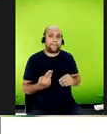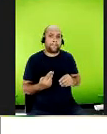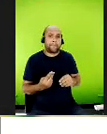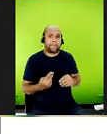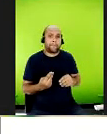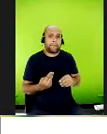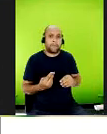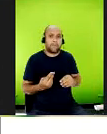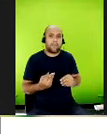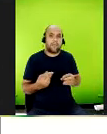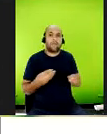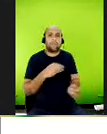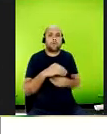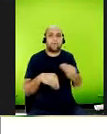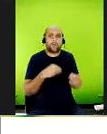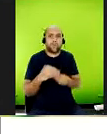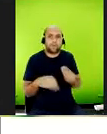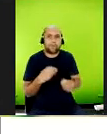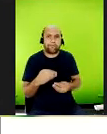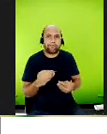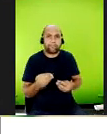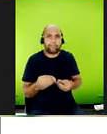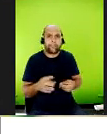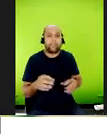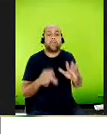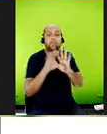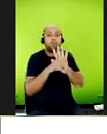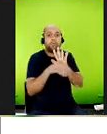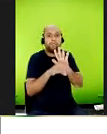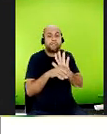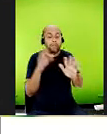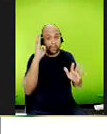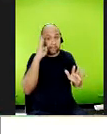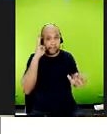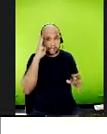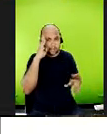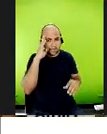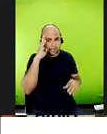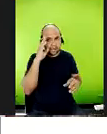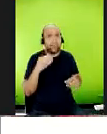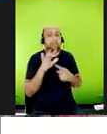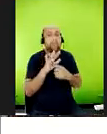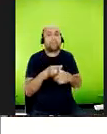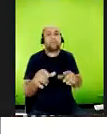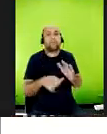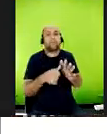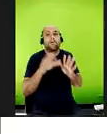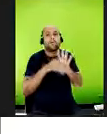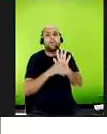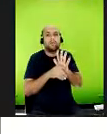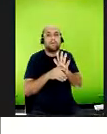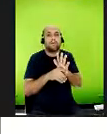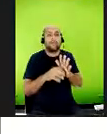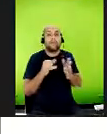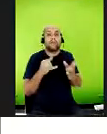assim misturado então eu tô falando de um conceito que para eu entender lá os meus vezes consciência eu trago um primeiro conceito que a interseccionalidade